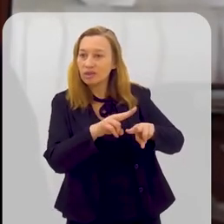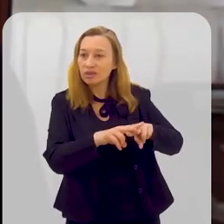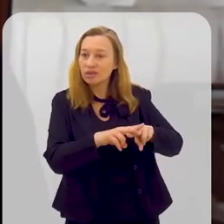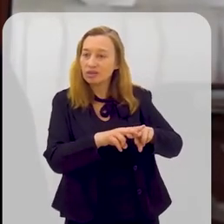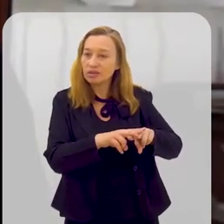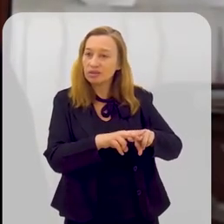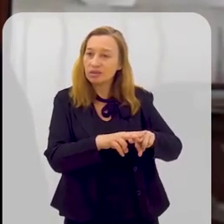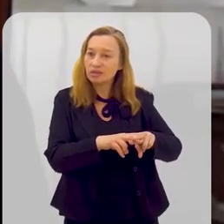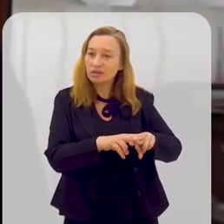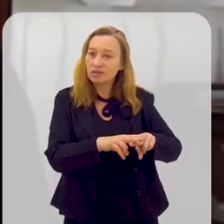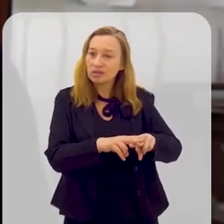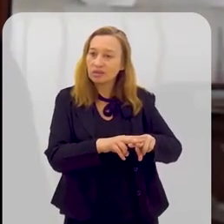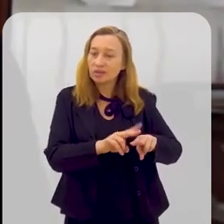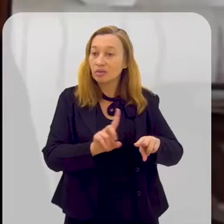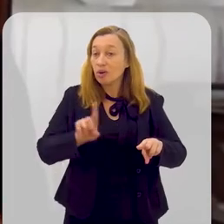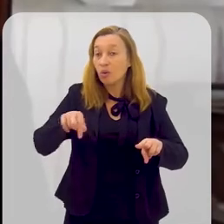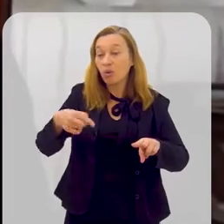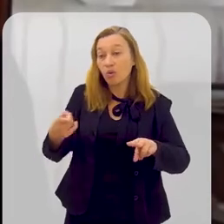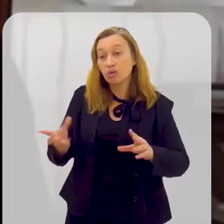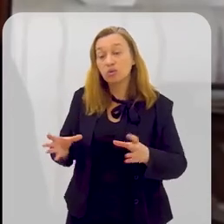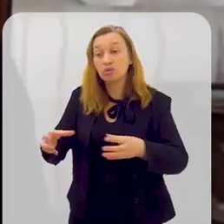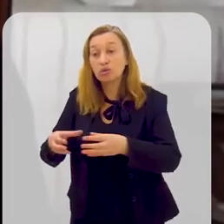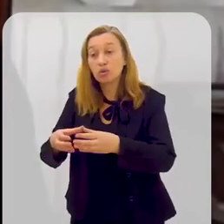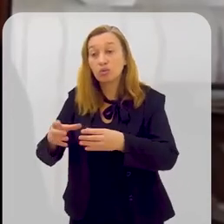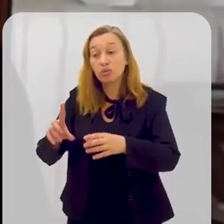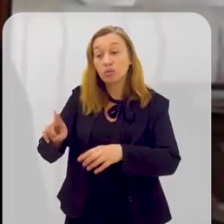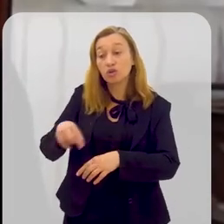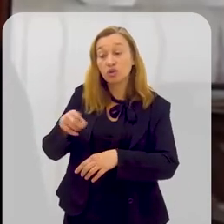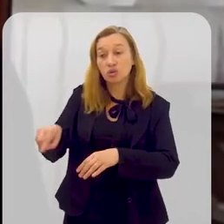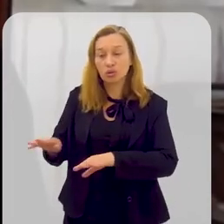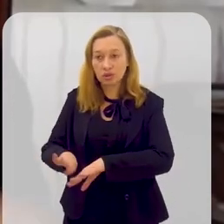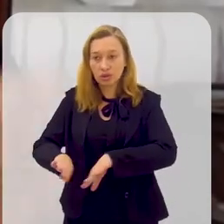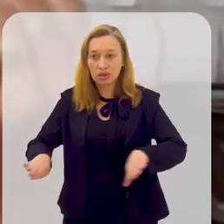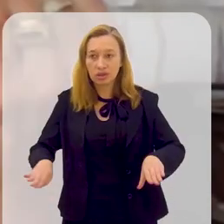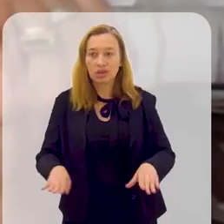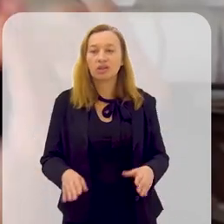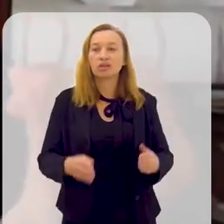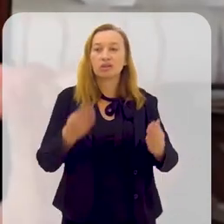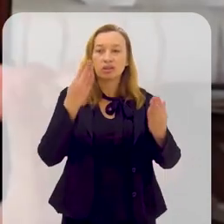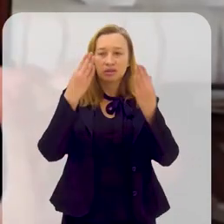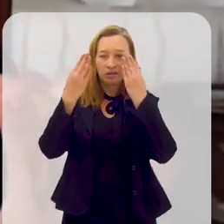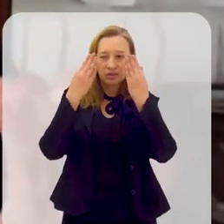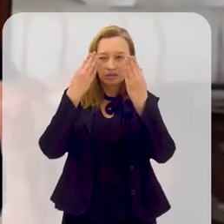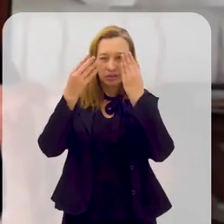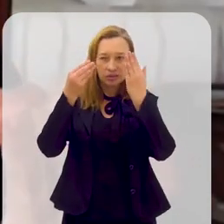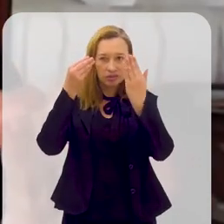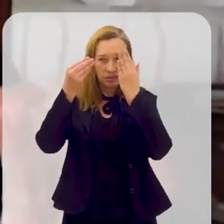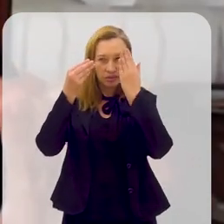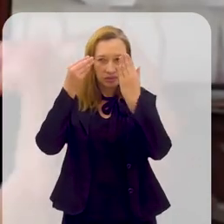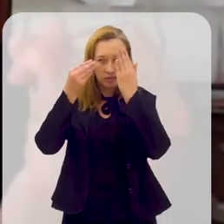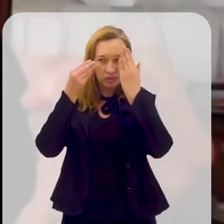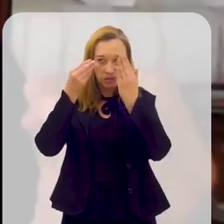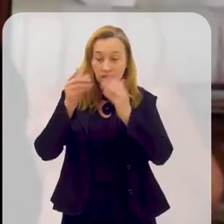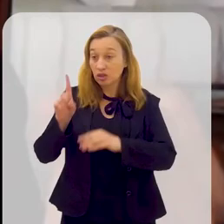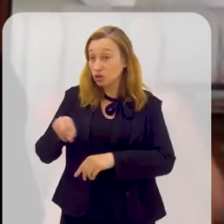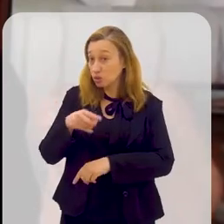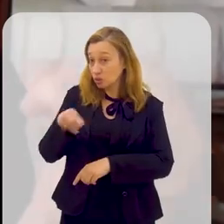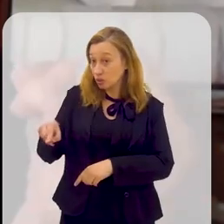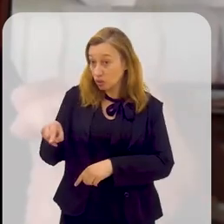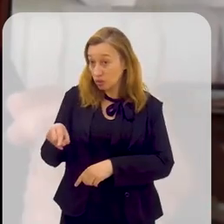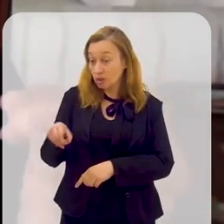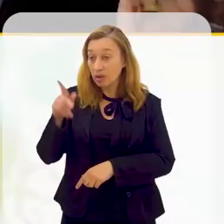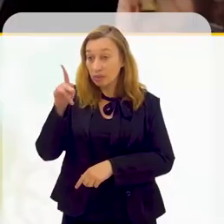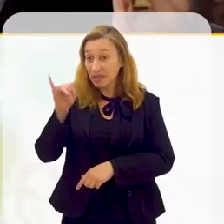do presídio mas lidando com uma outra população excluída veja pacientes psiquiátricos totalmente